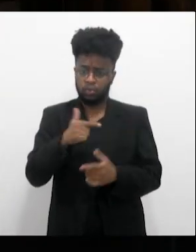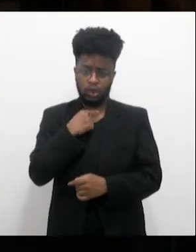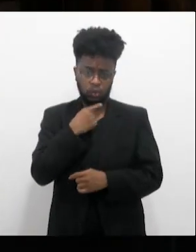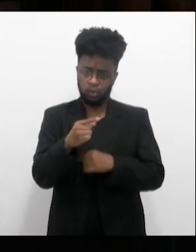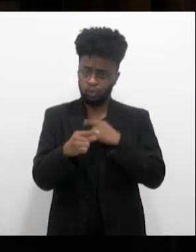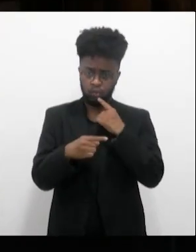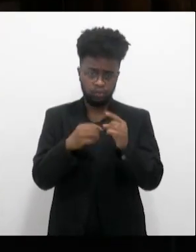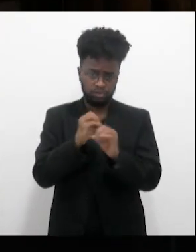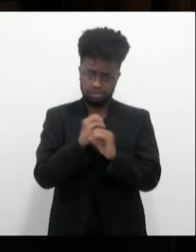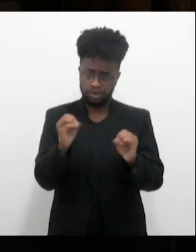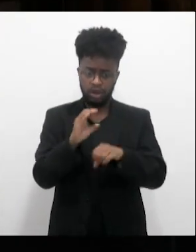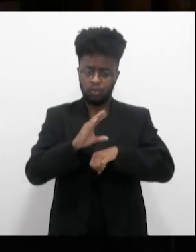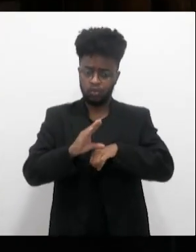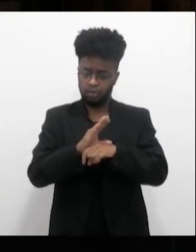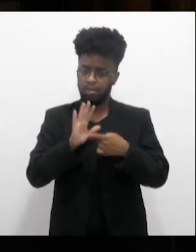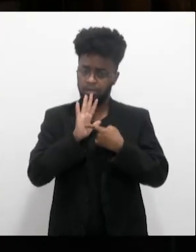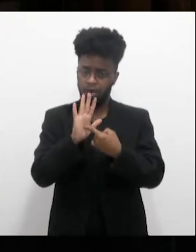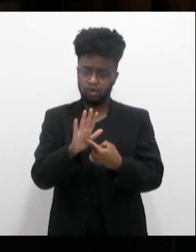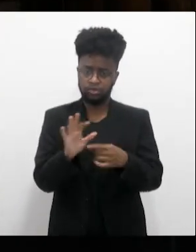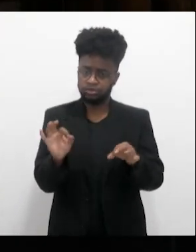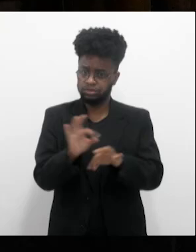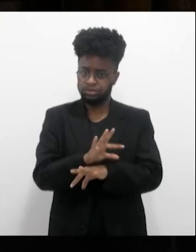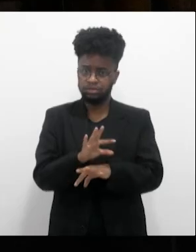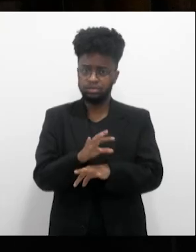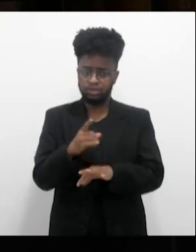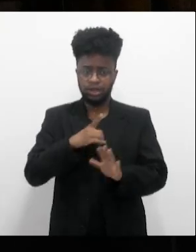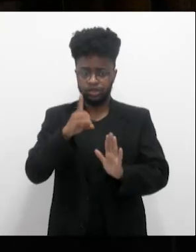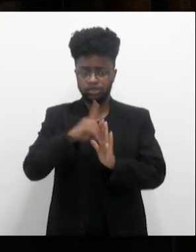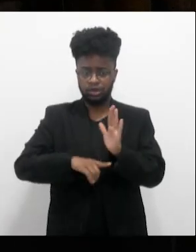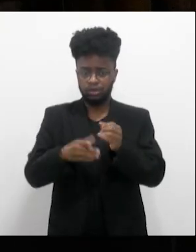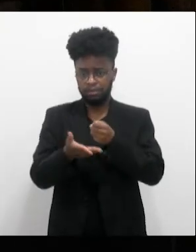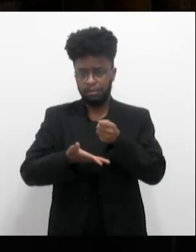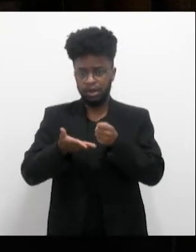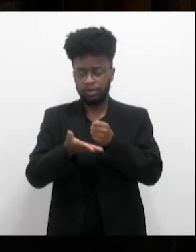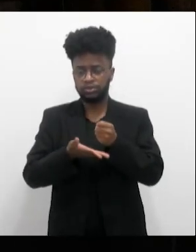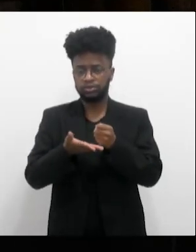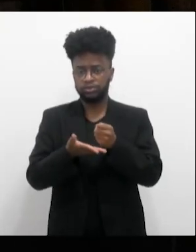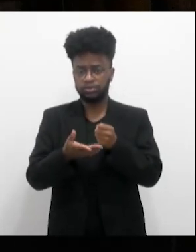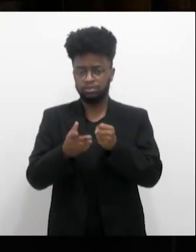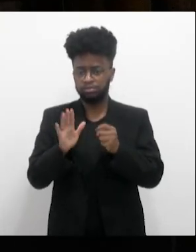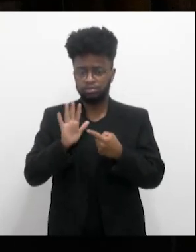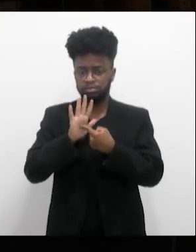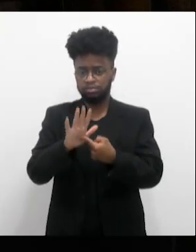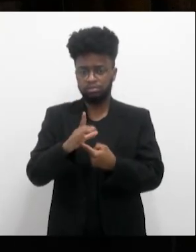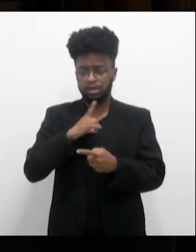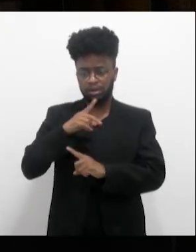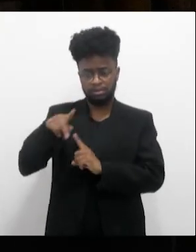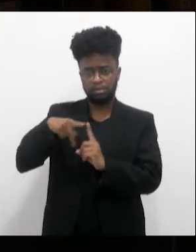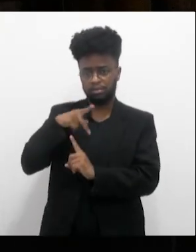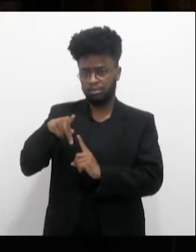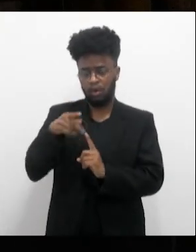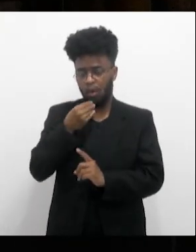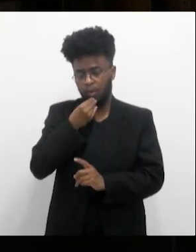a Constituição afirma que nos direitos fundamentais está a Previdência Social. Eu não tenho dúvida nenhuma,